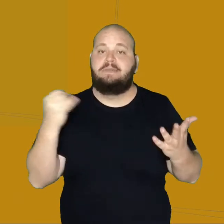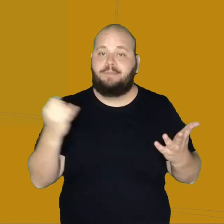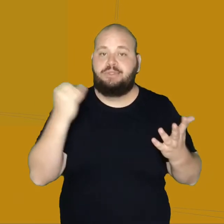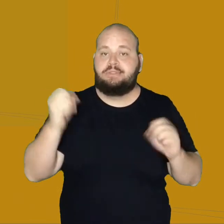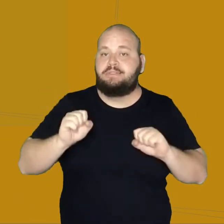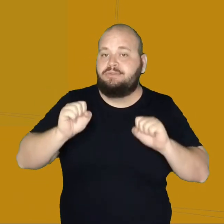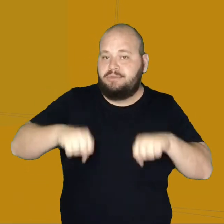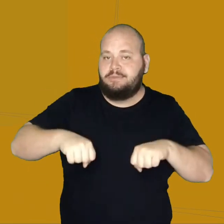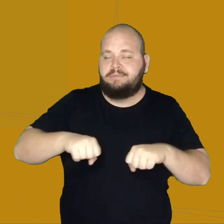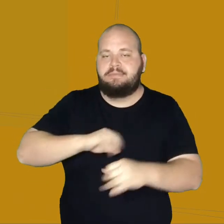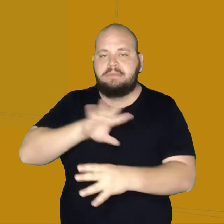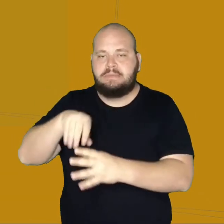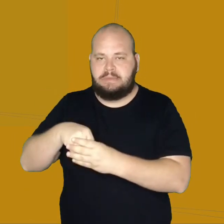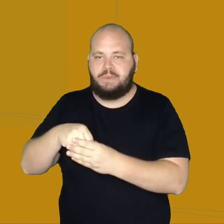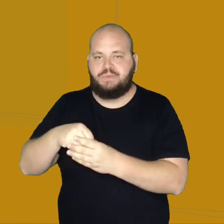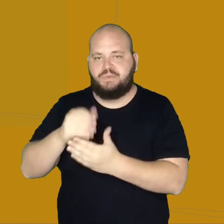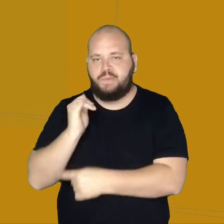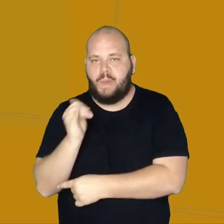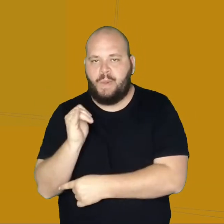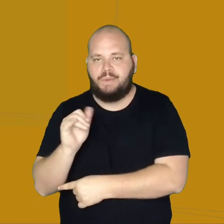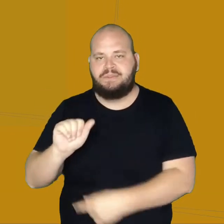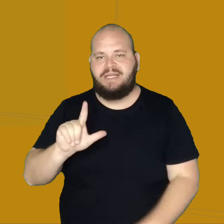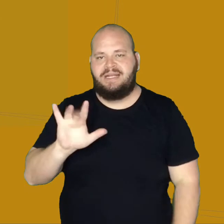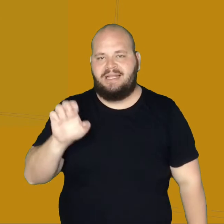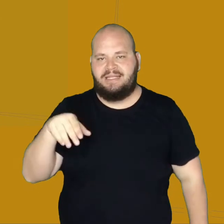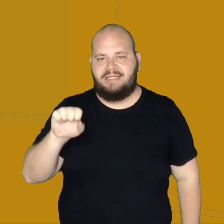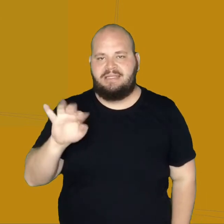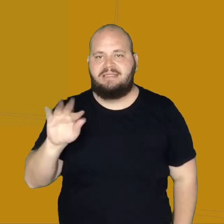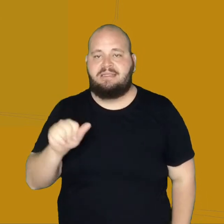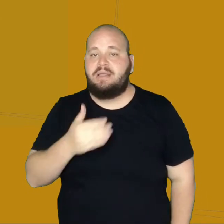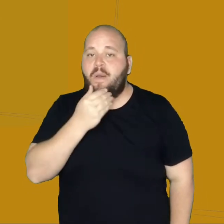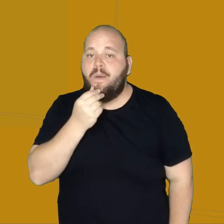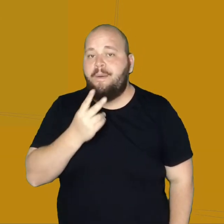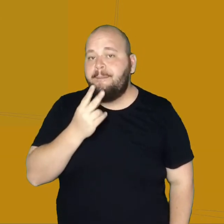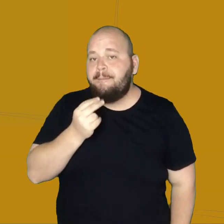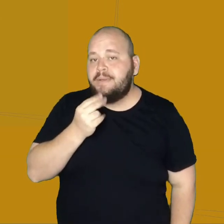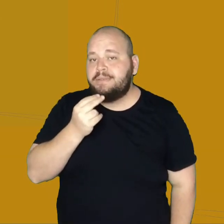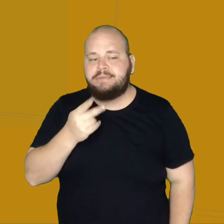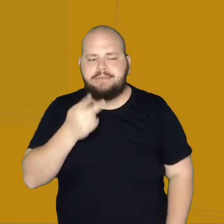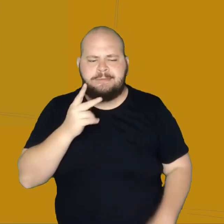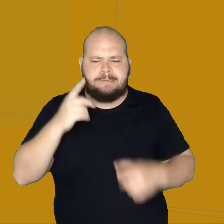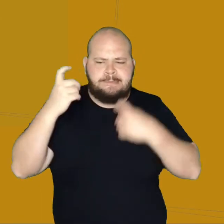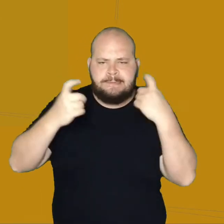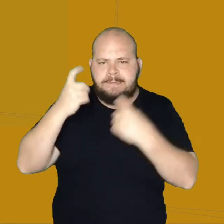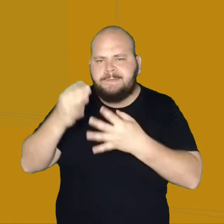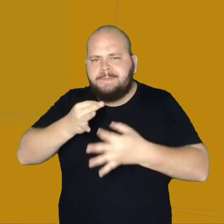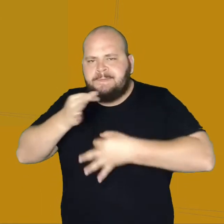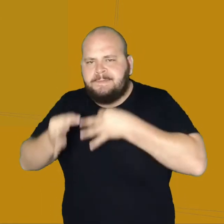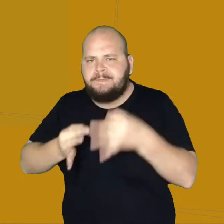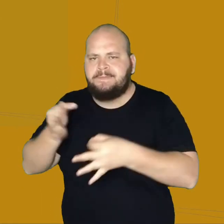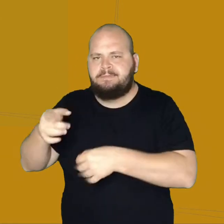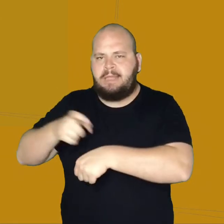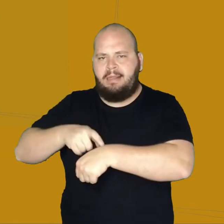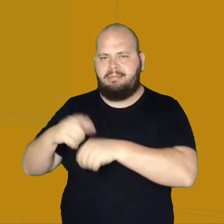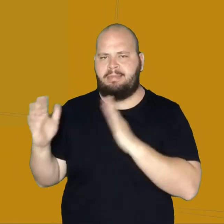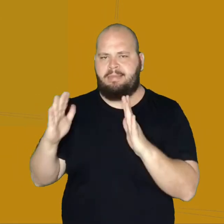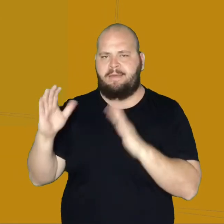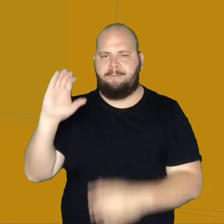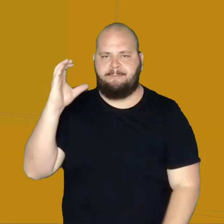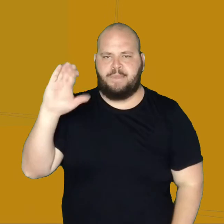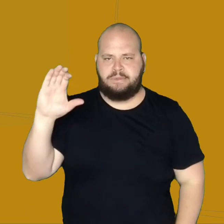de formas possíveis para a narrativa curta. Vários contos se utilizam de gêneros conhecidos, como carta, palestra